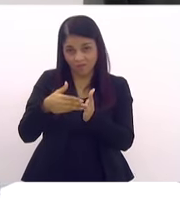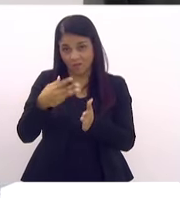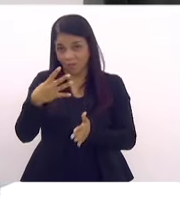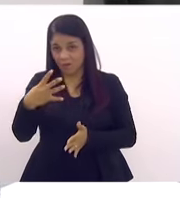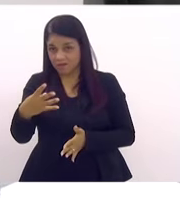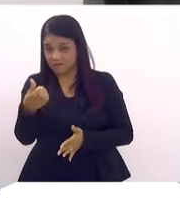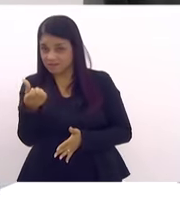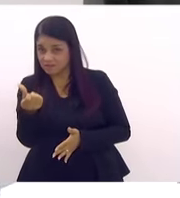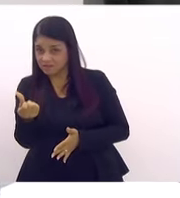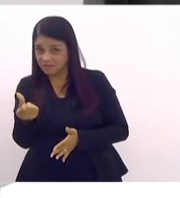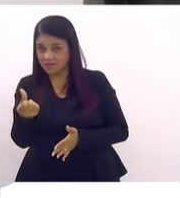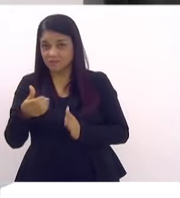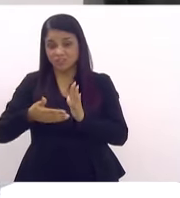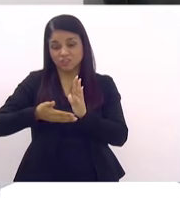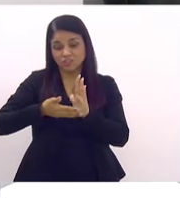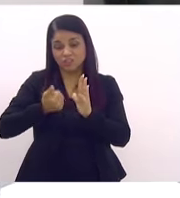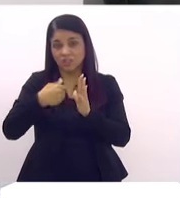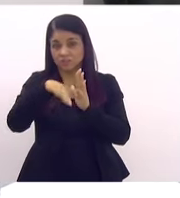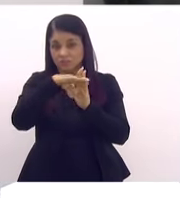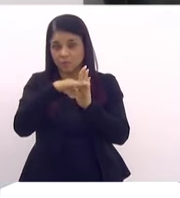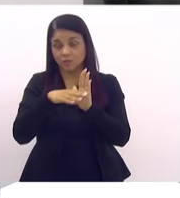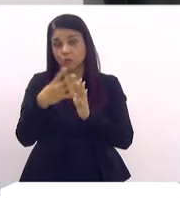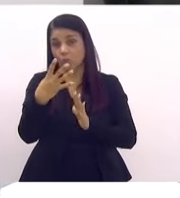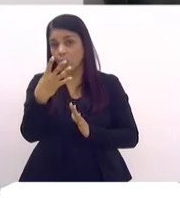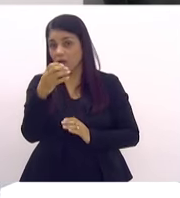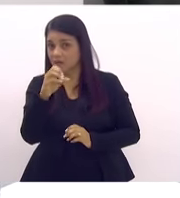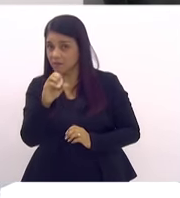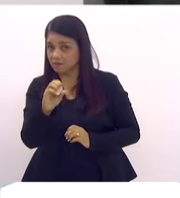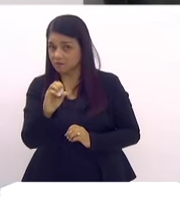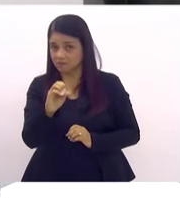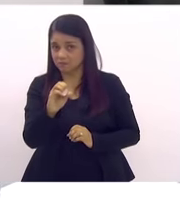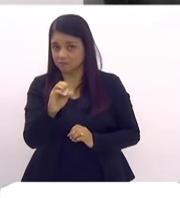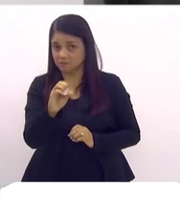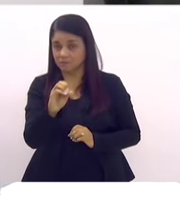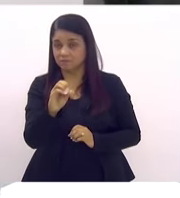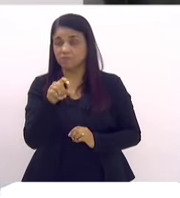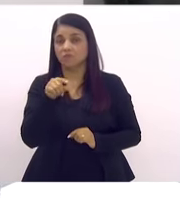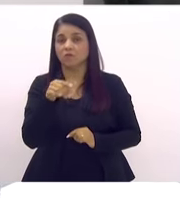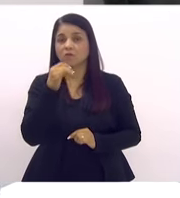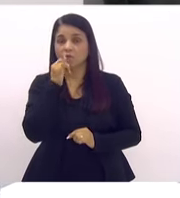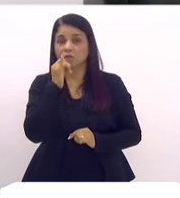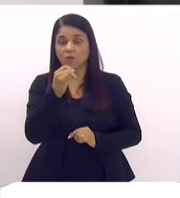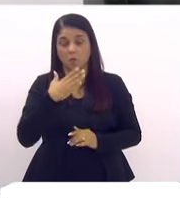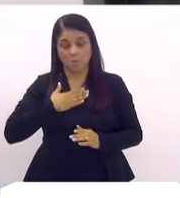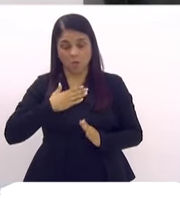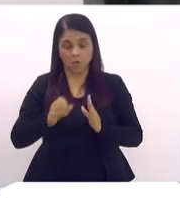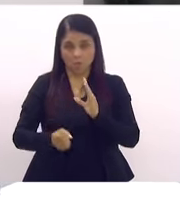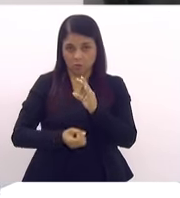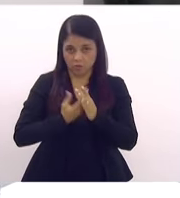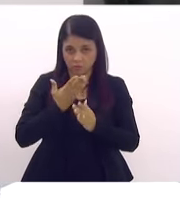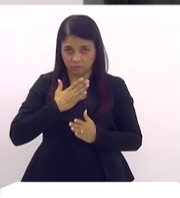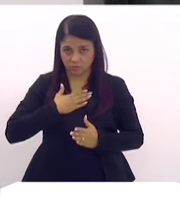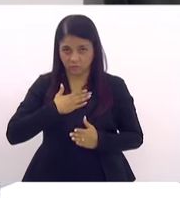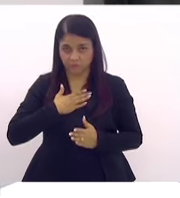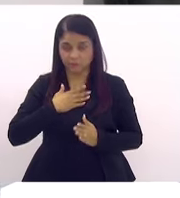46. Retirados de pauta, 40, e aí eu faço uma menção a ele aqui, é um projeto de minha autoria, que